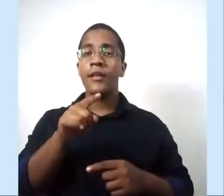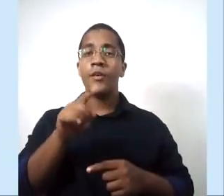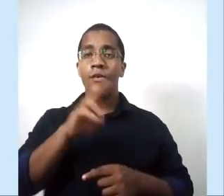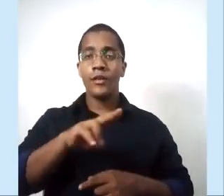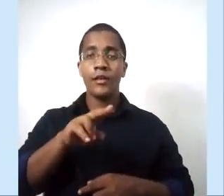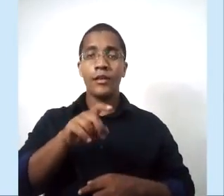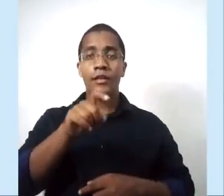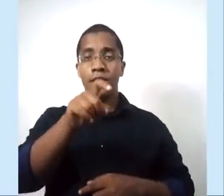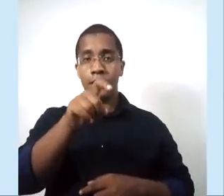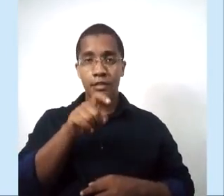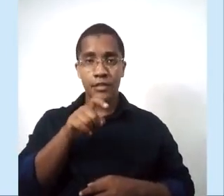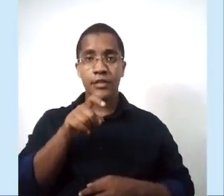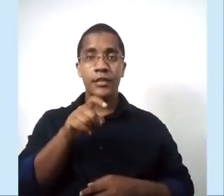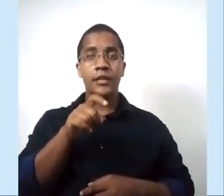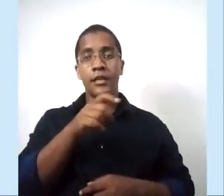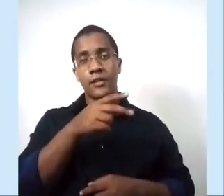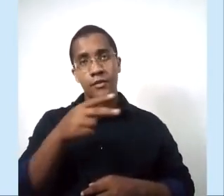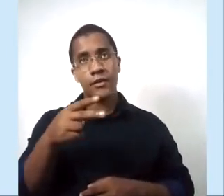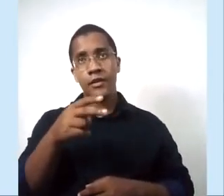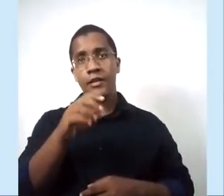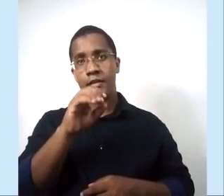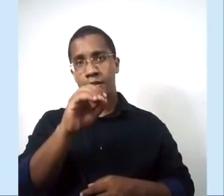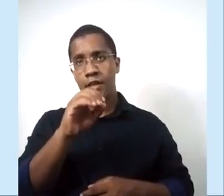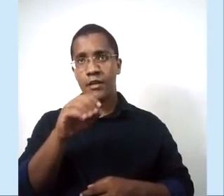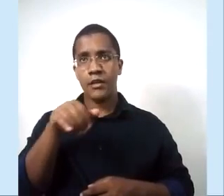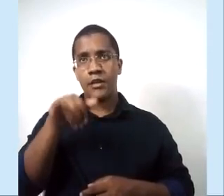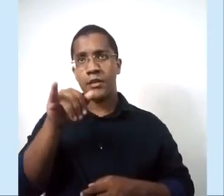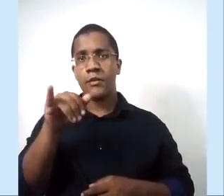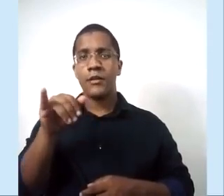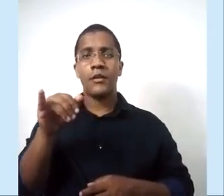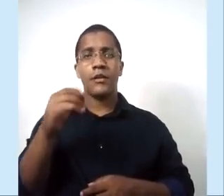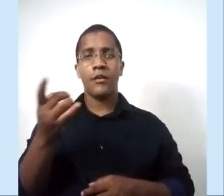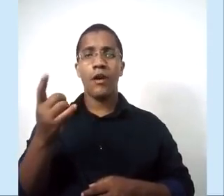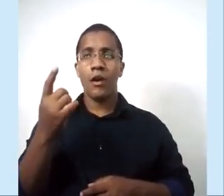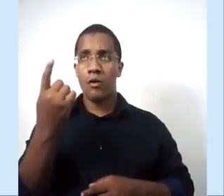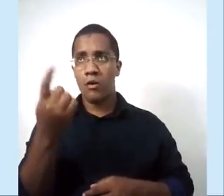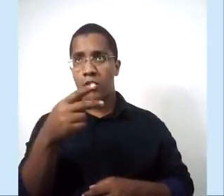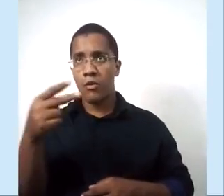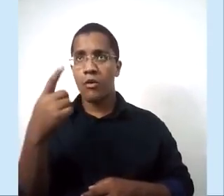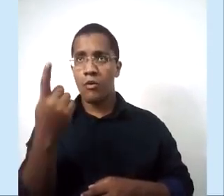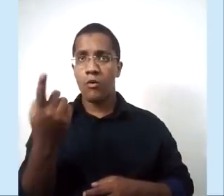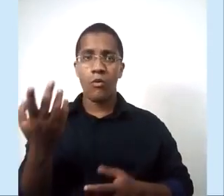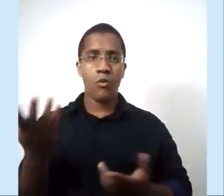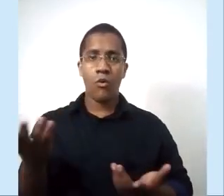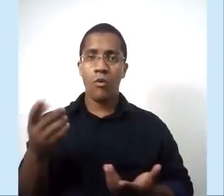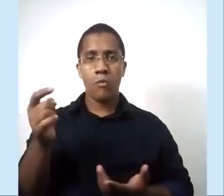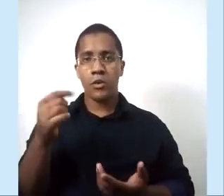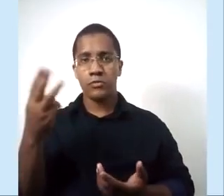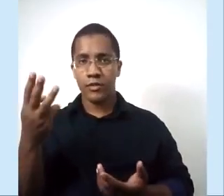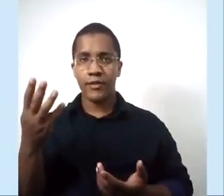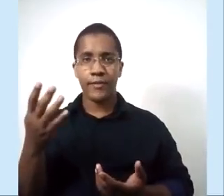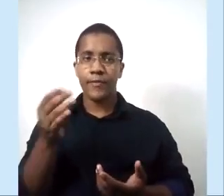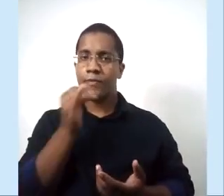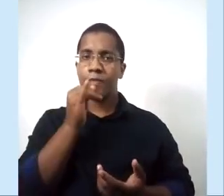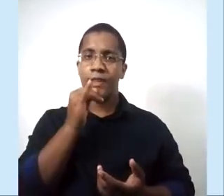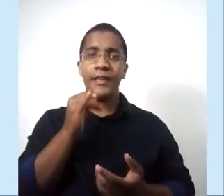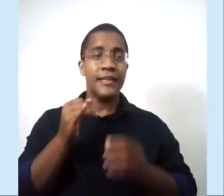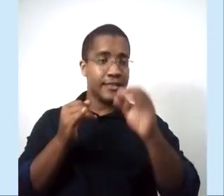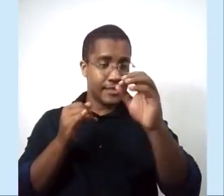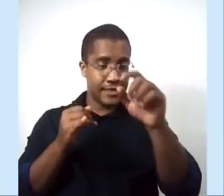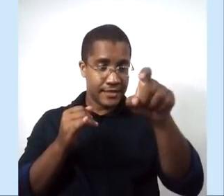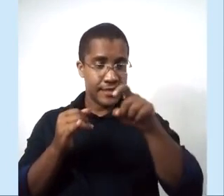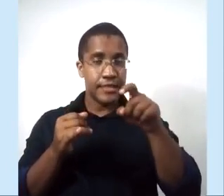0, x igual a 1 ou x igual a menos 1. Fazendo esses três, colocando esses três, ó, 0, x igual a 0, y igual a